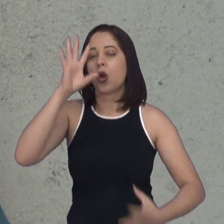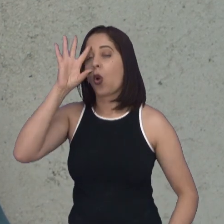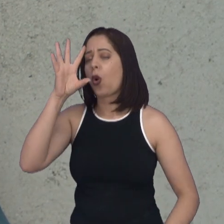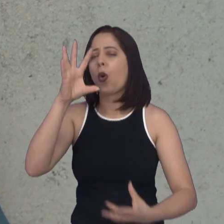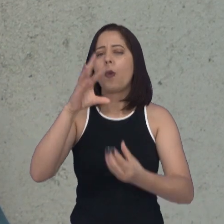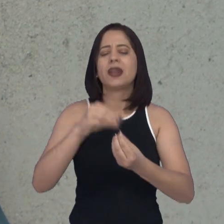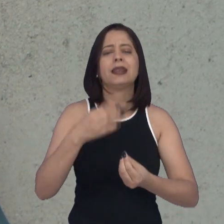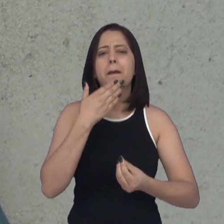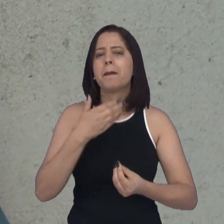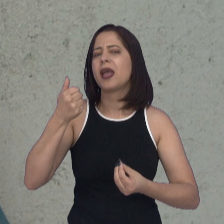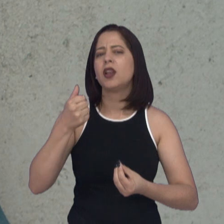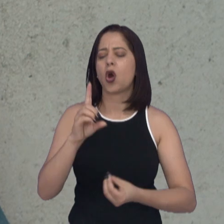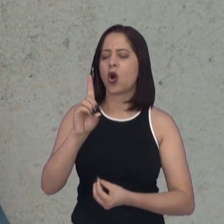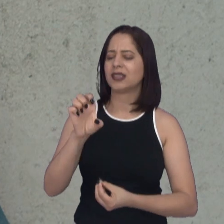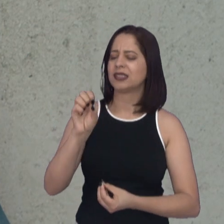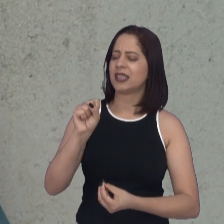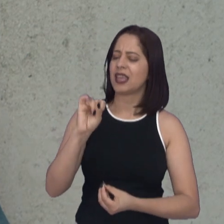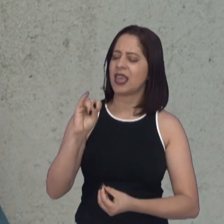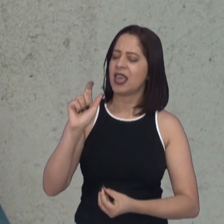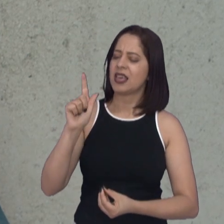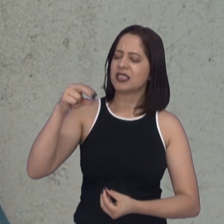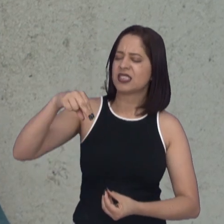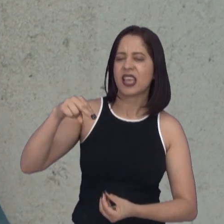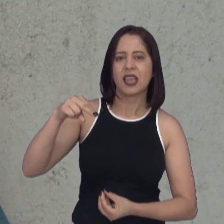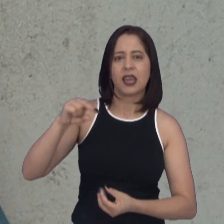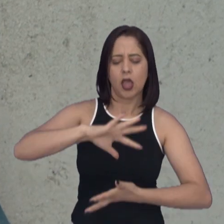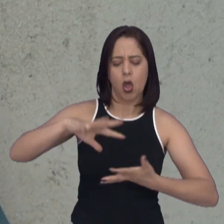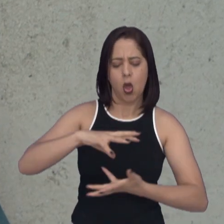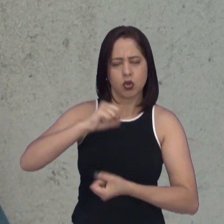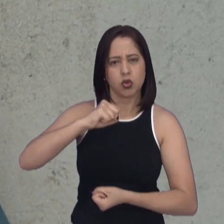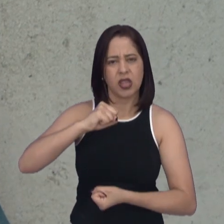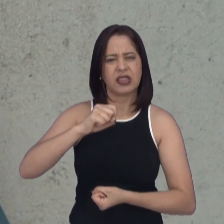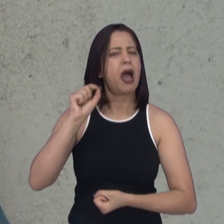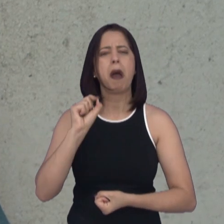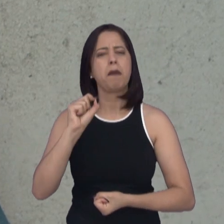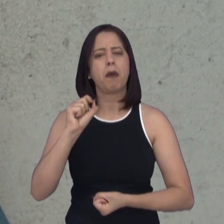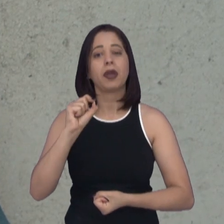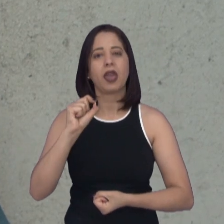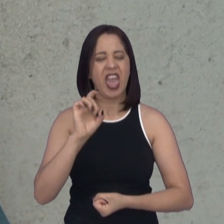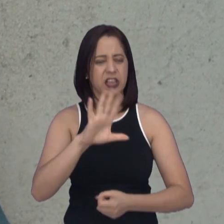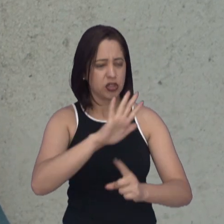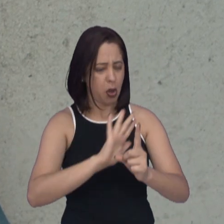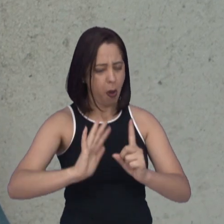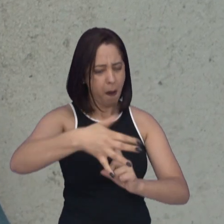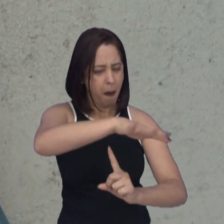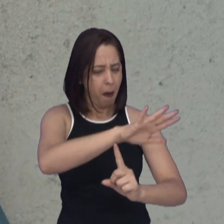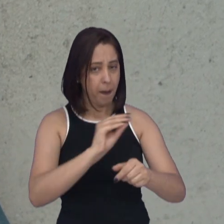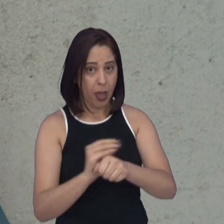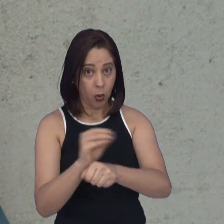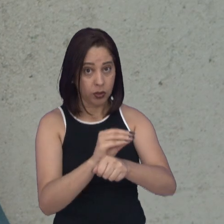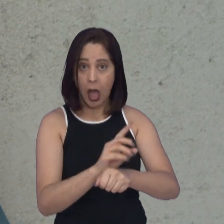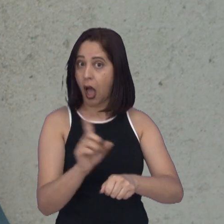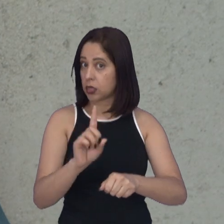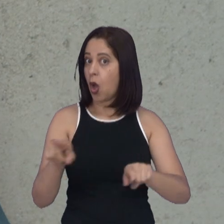é o design sustentável e que não é apenas uma solução ambiental, mas também um diferencial